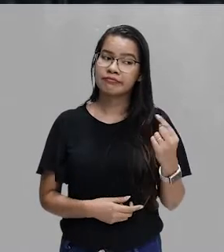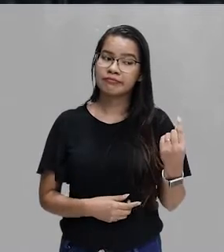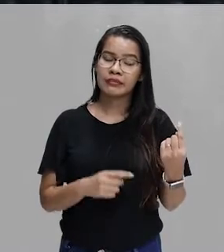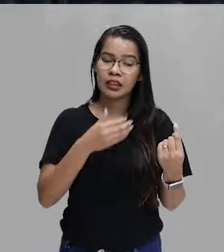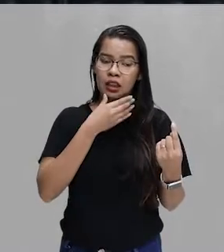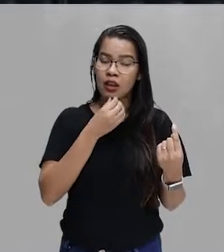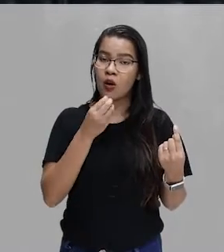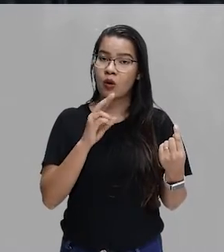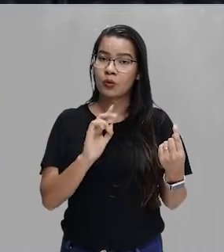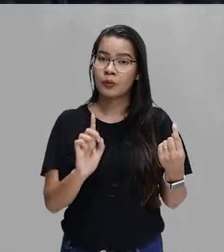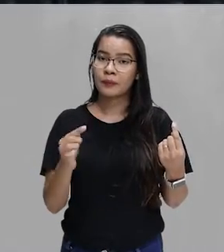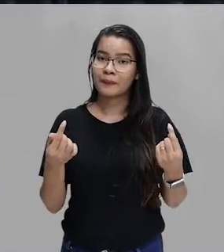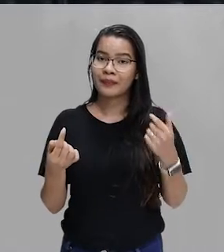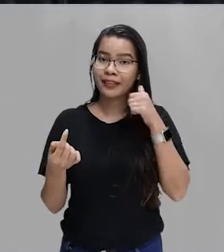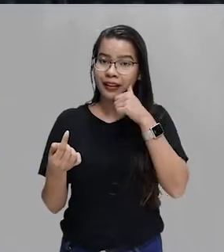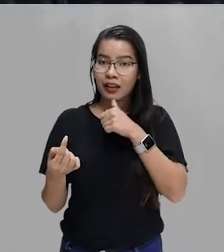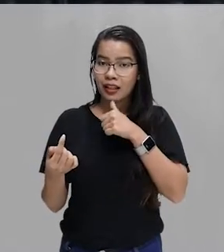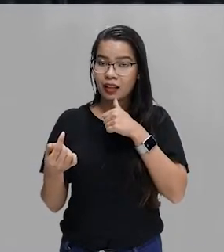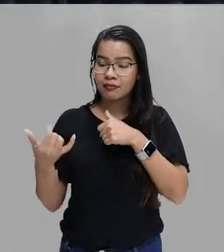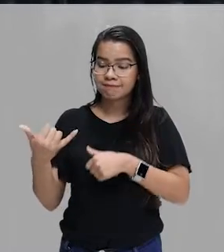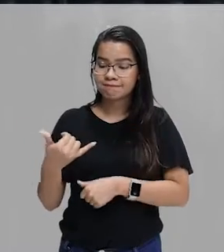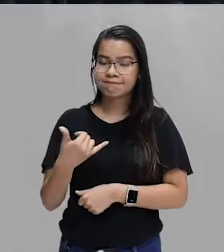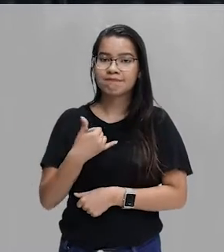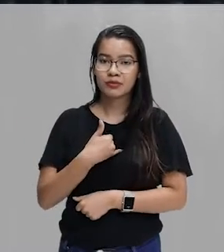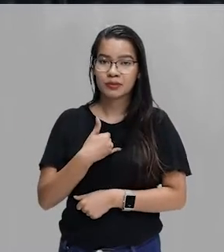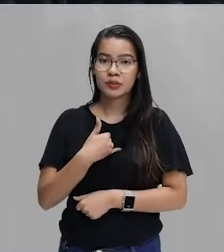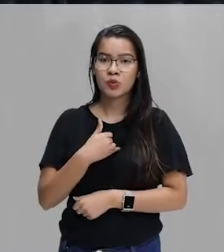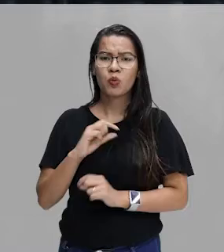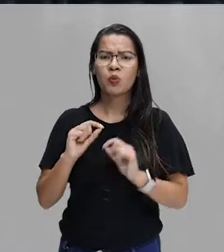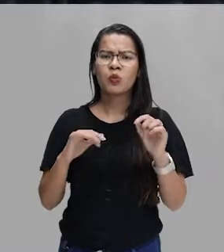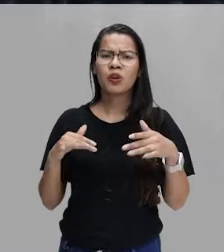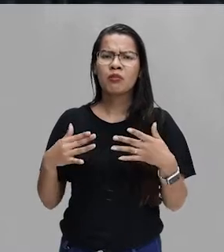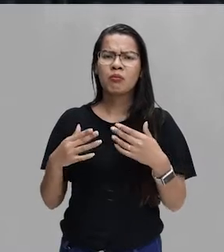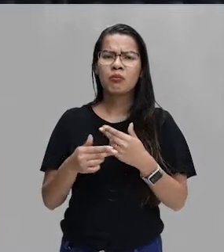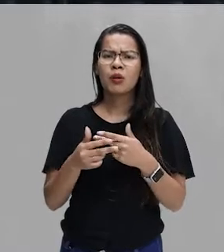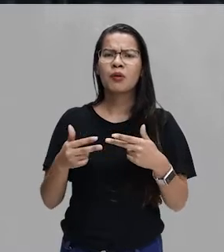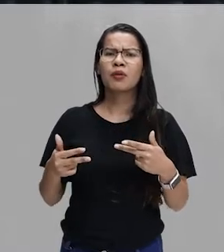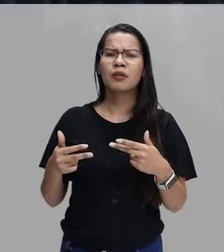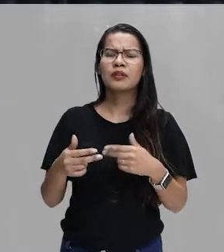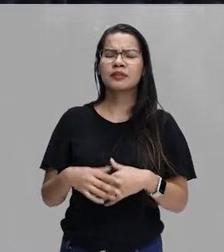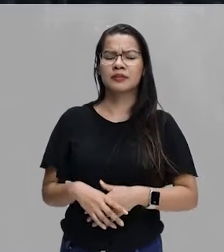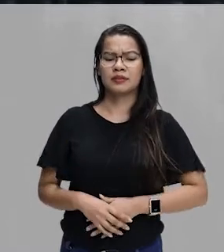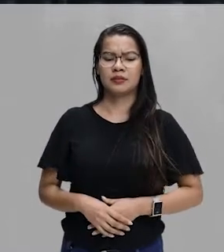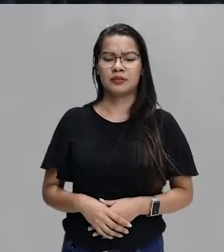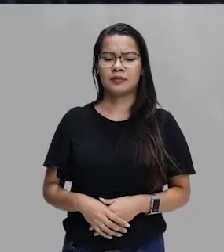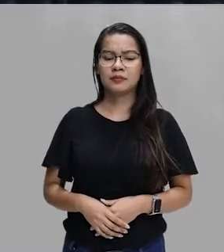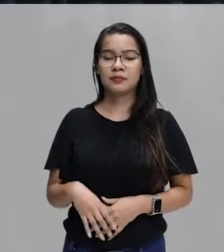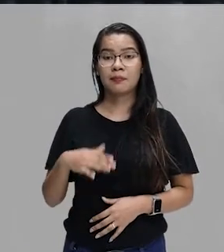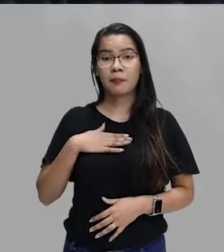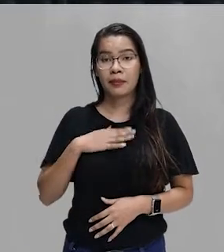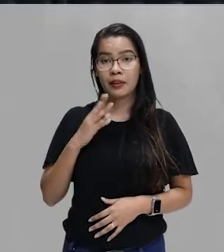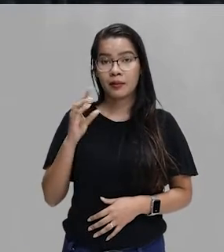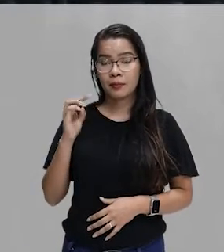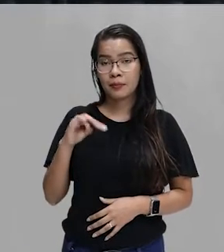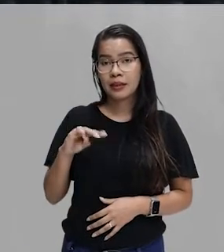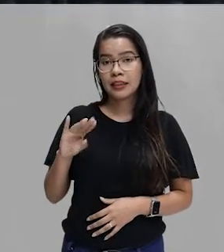ela declarou a mim. Então, declarou o quê? Alguma coisa. A quem? A mim. Tá bem aqui o me, certo?